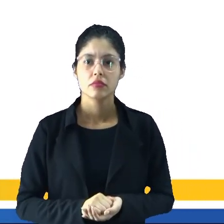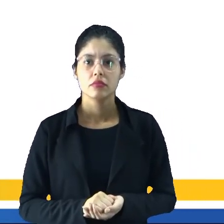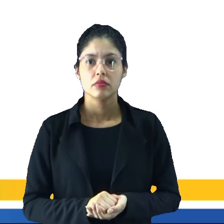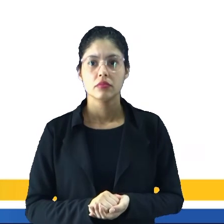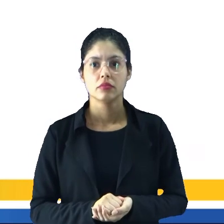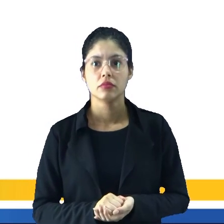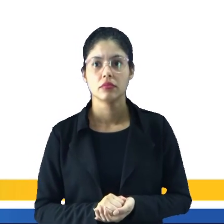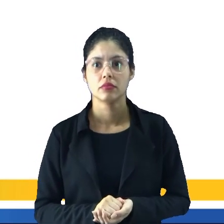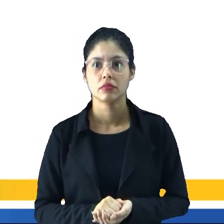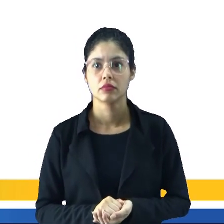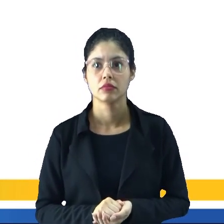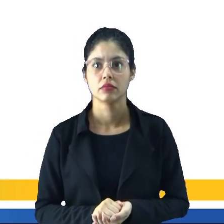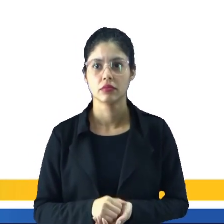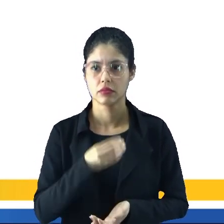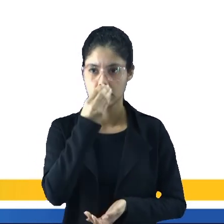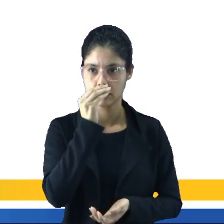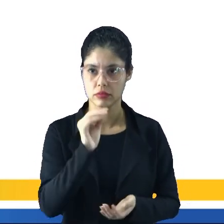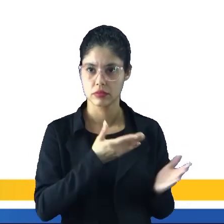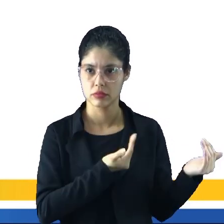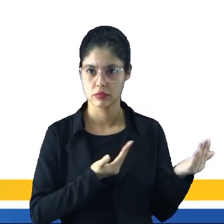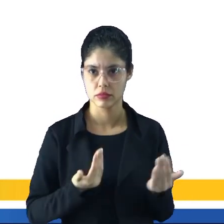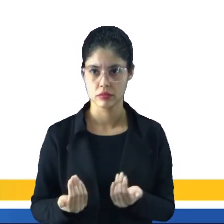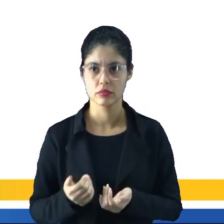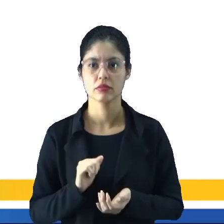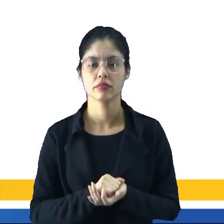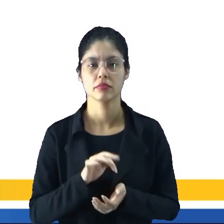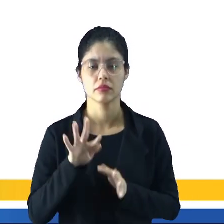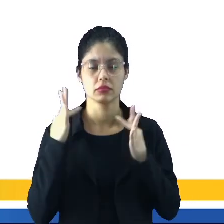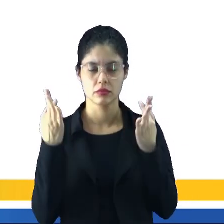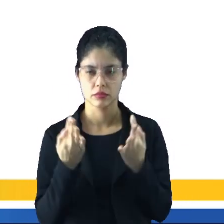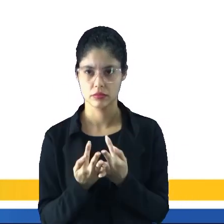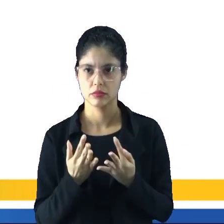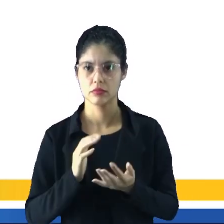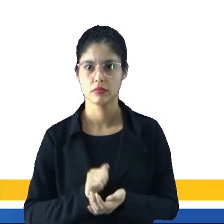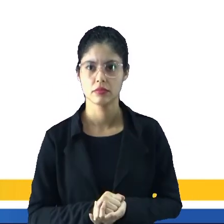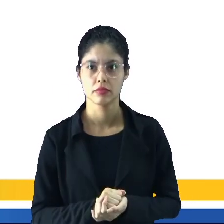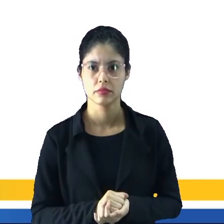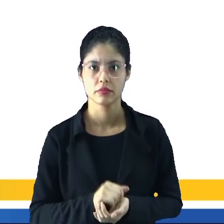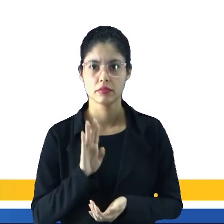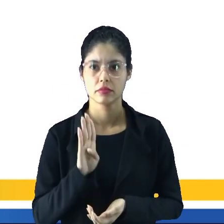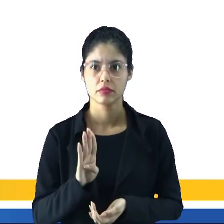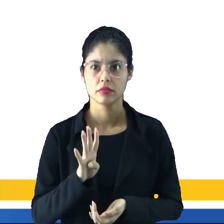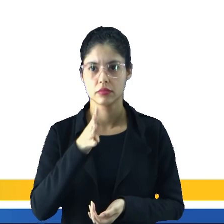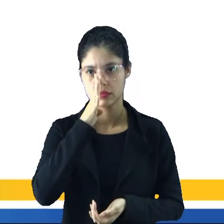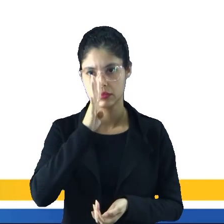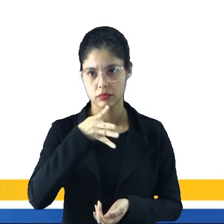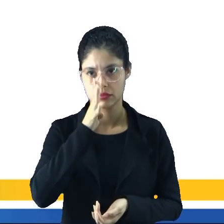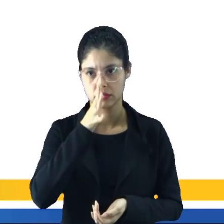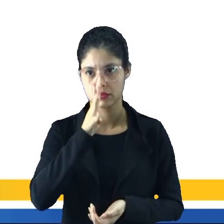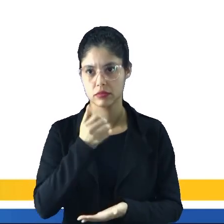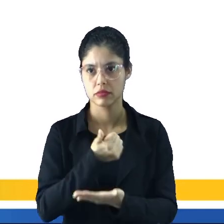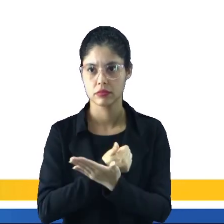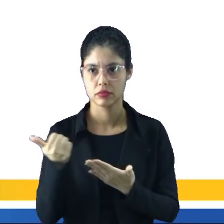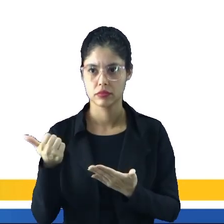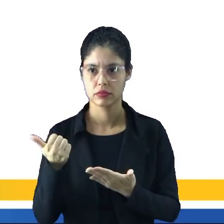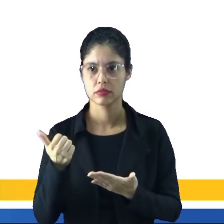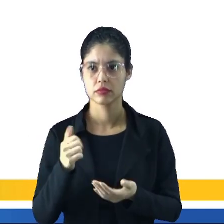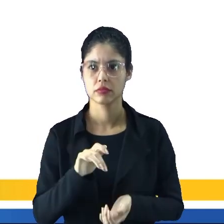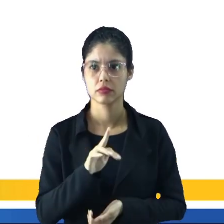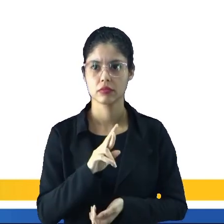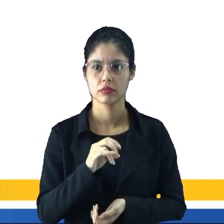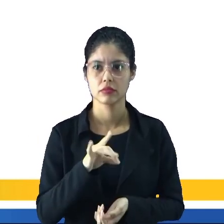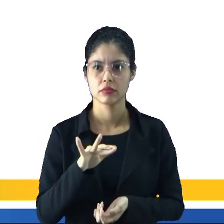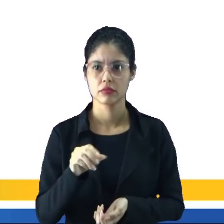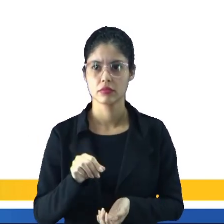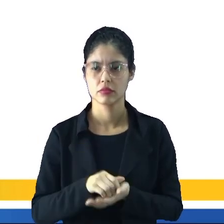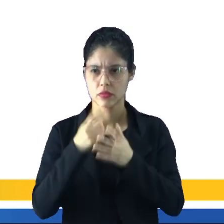dele? Letra A. Enfatizar a discriminação contra os jovens britânicos e suas famílias. Letra B. Criticar